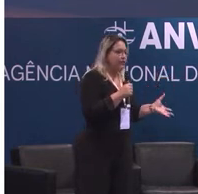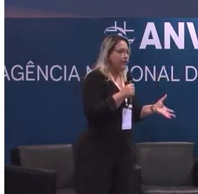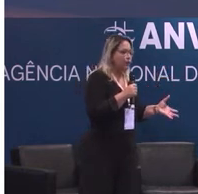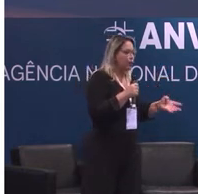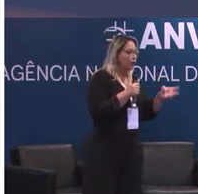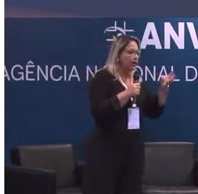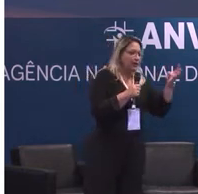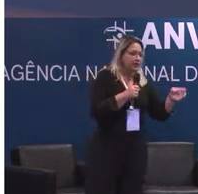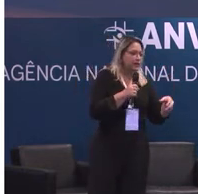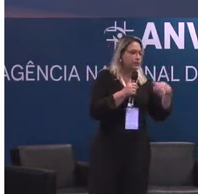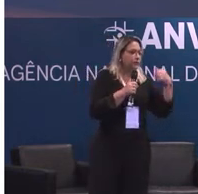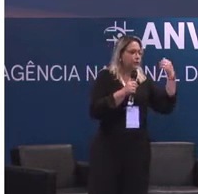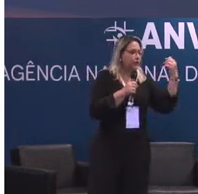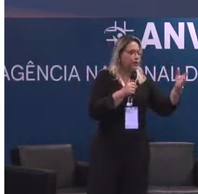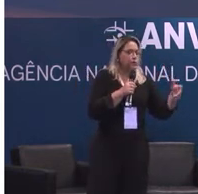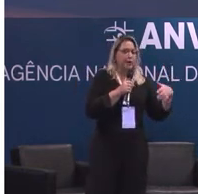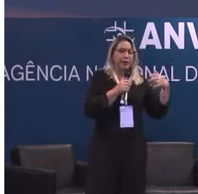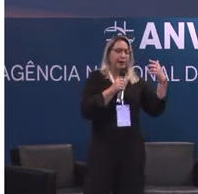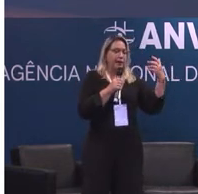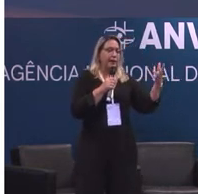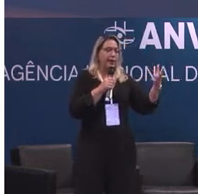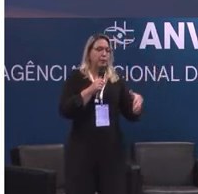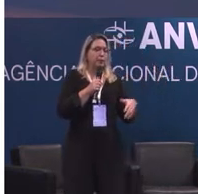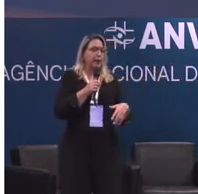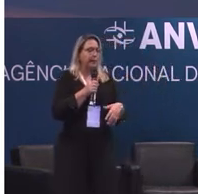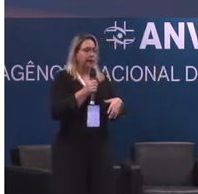ele falou agora, a RDC 153,